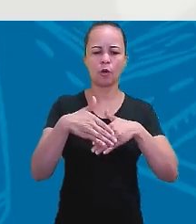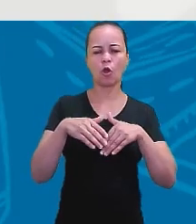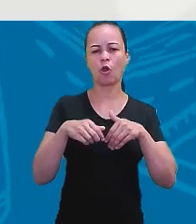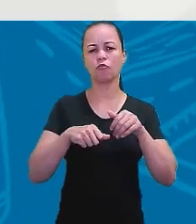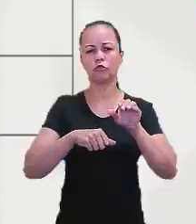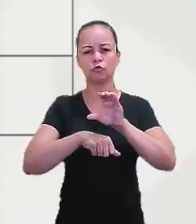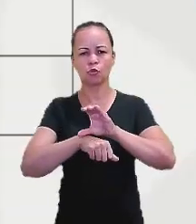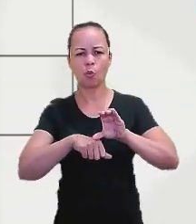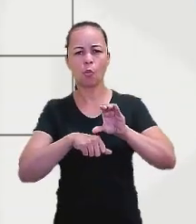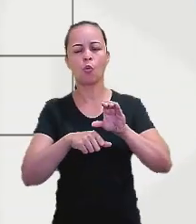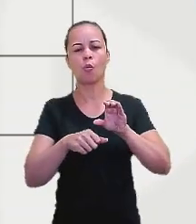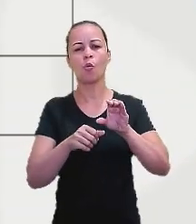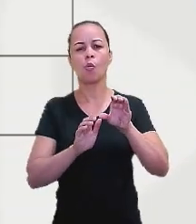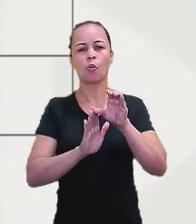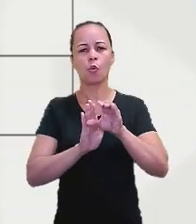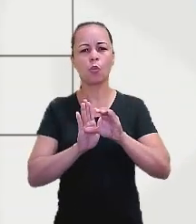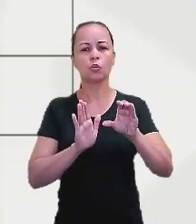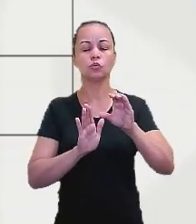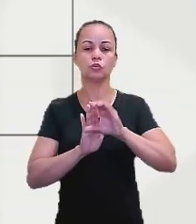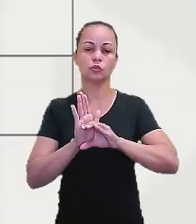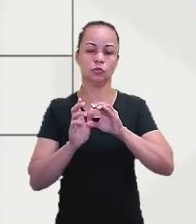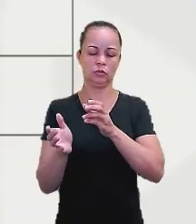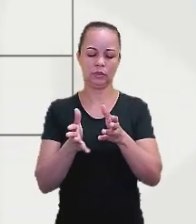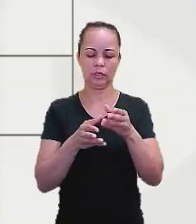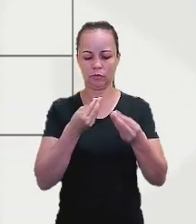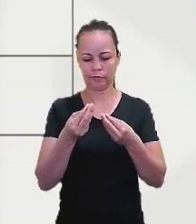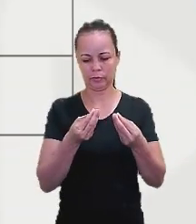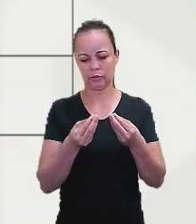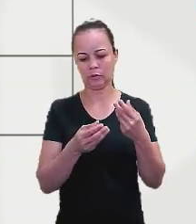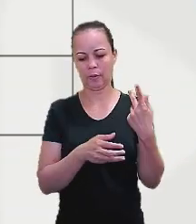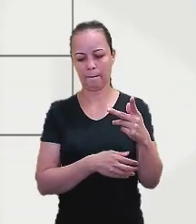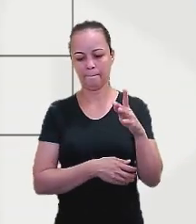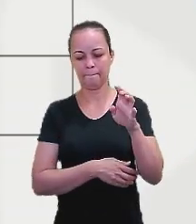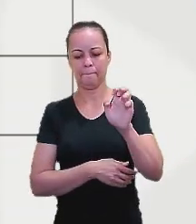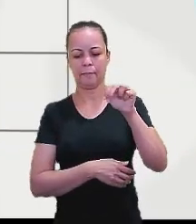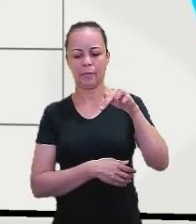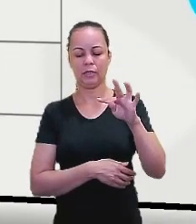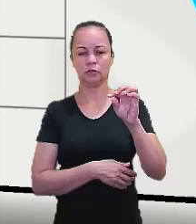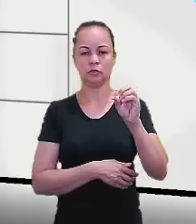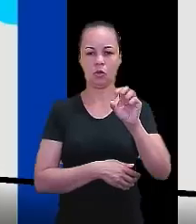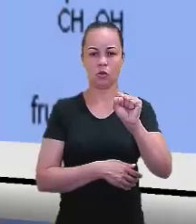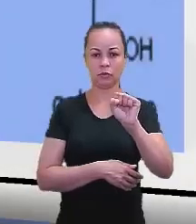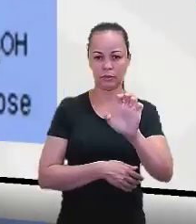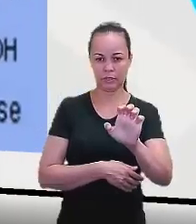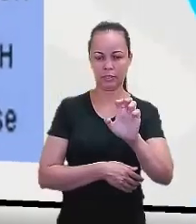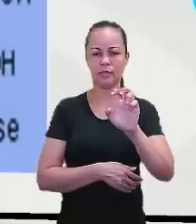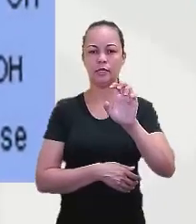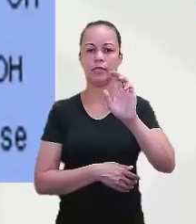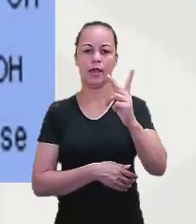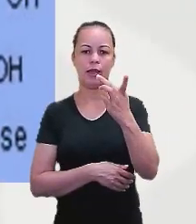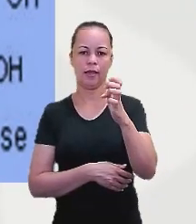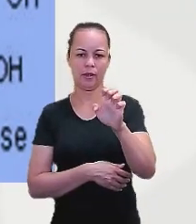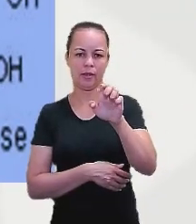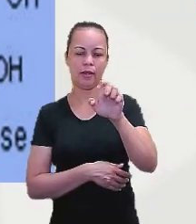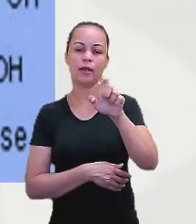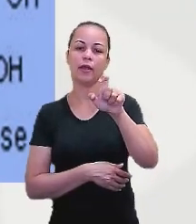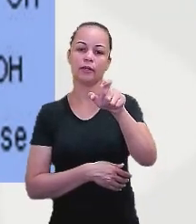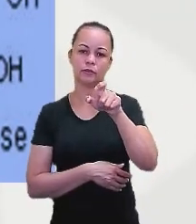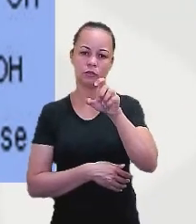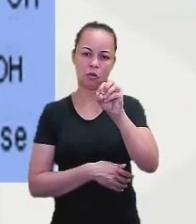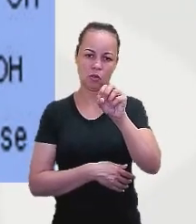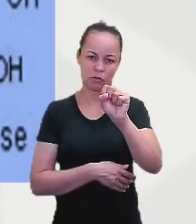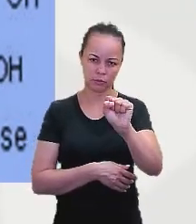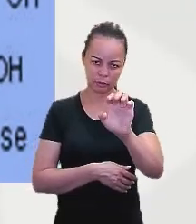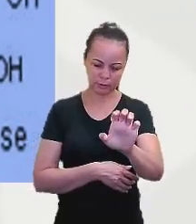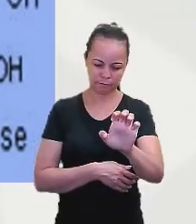fazendo? É entender as pentoses e as hexoses. Então, vamos lá ao que interessa. Então, quando eu pensar nas hexoses,